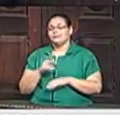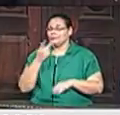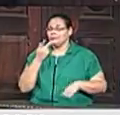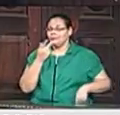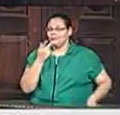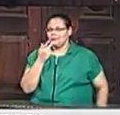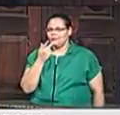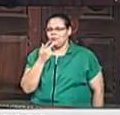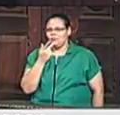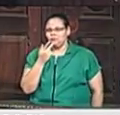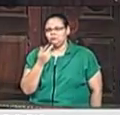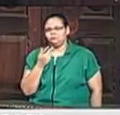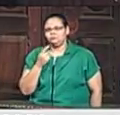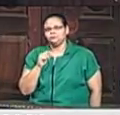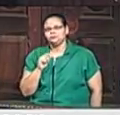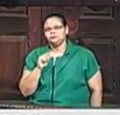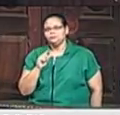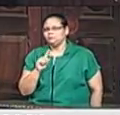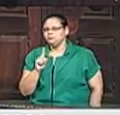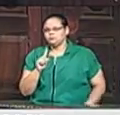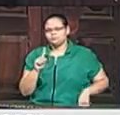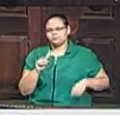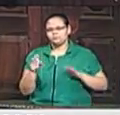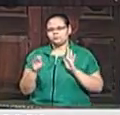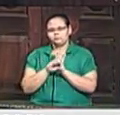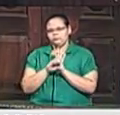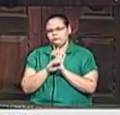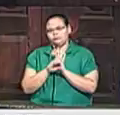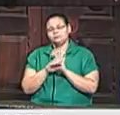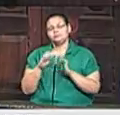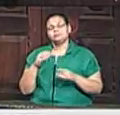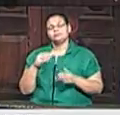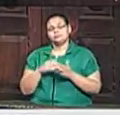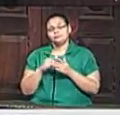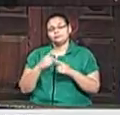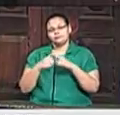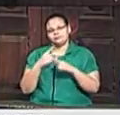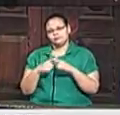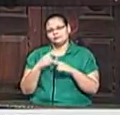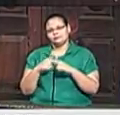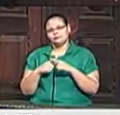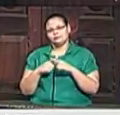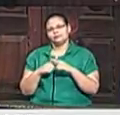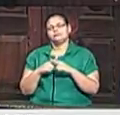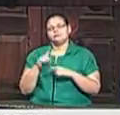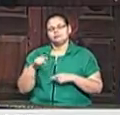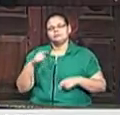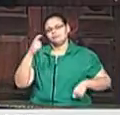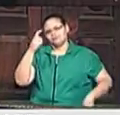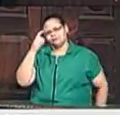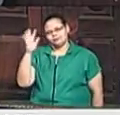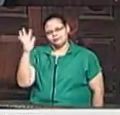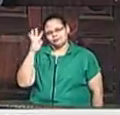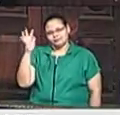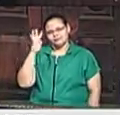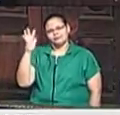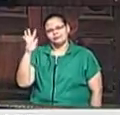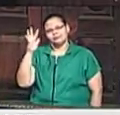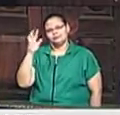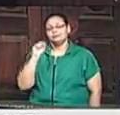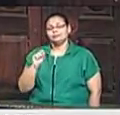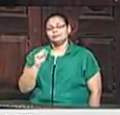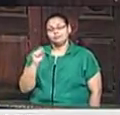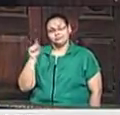diria da inconstitucionalidade, até porque é de se imaginar